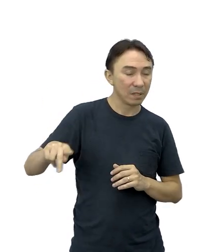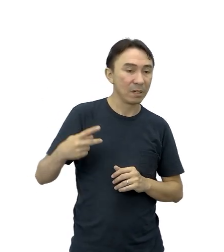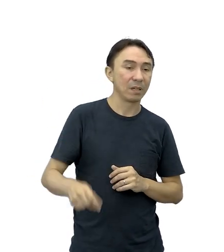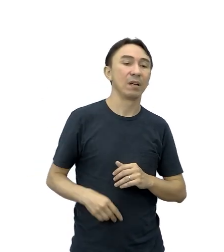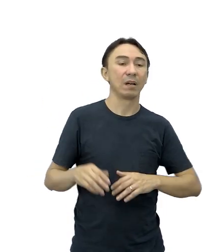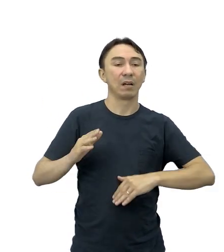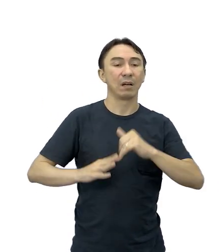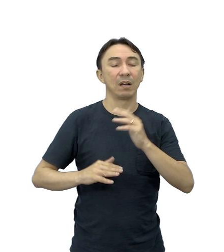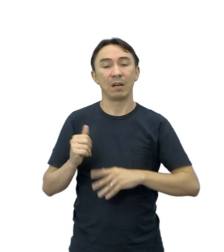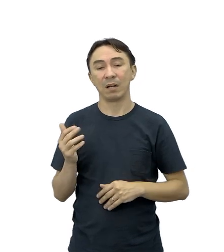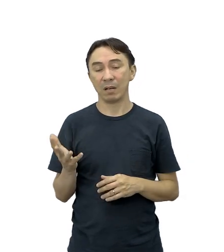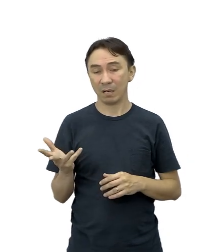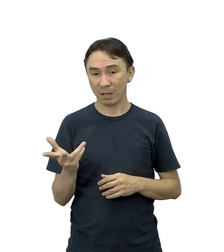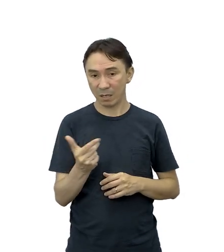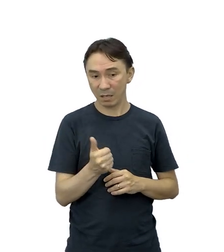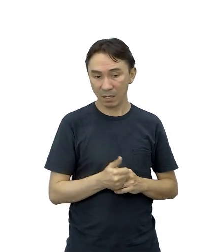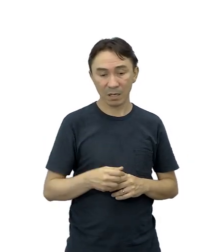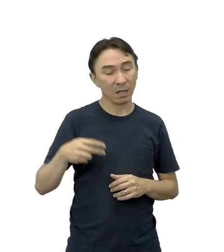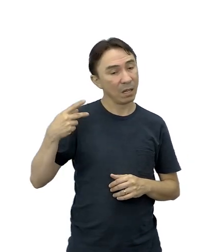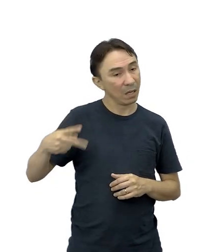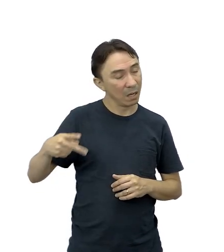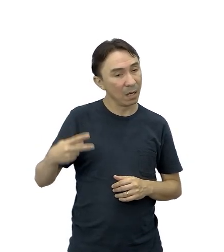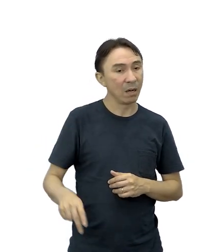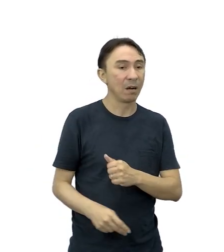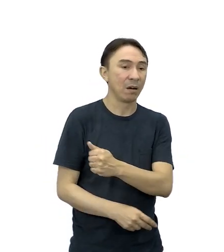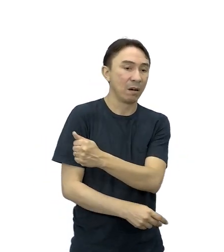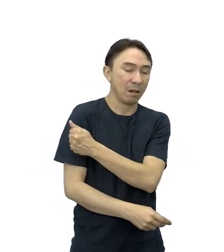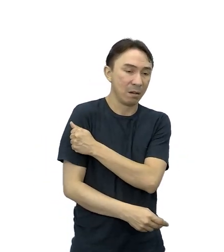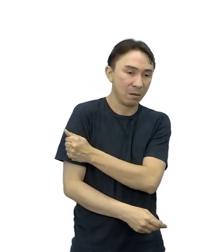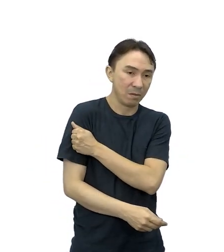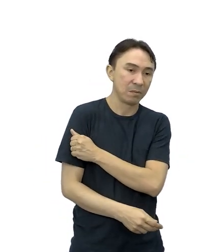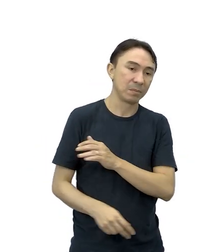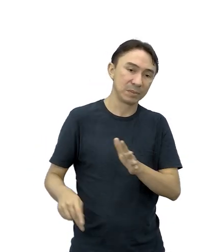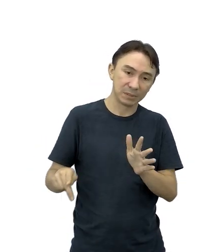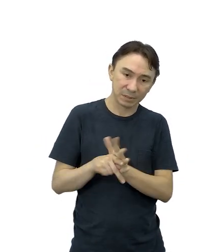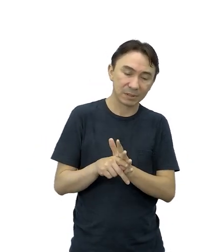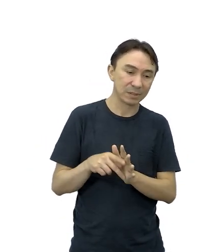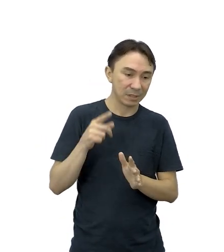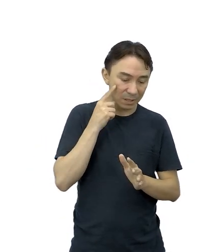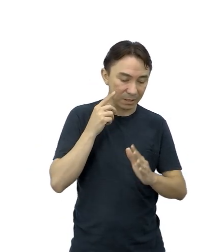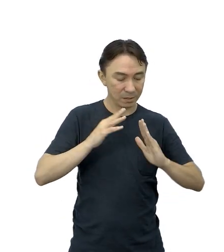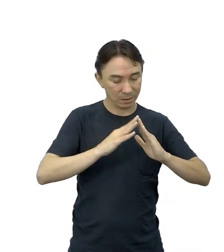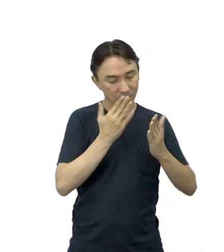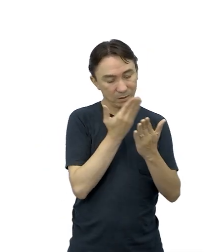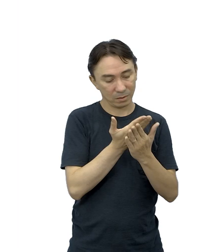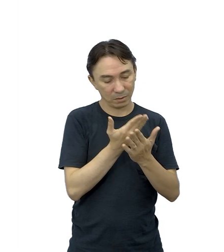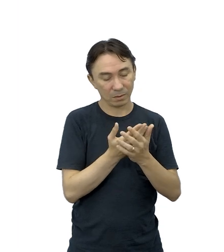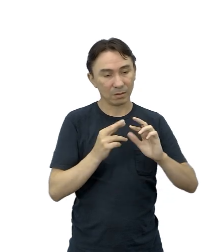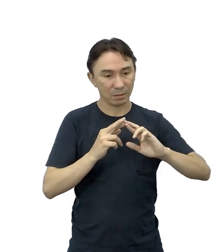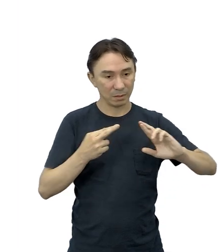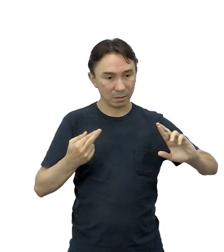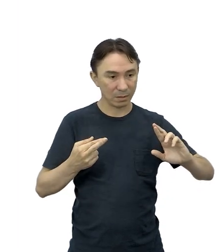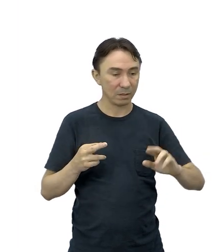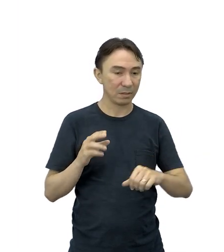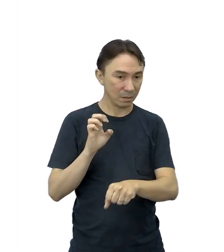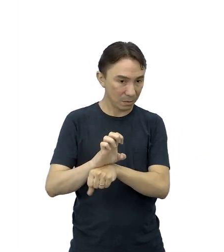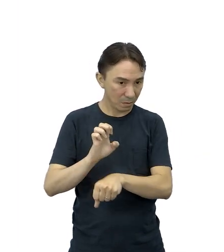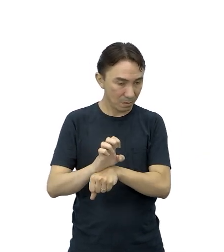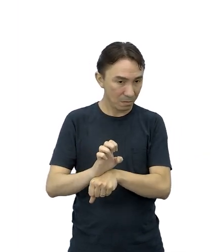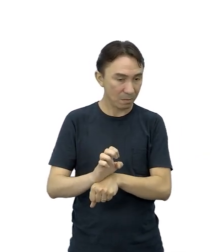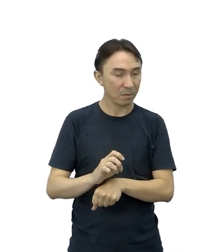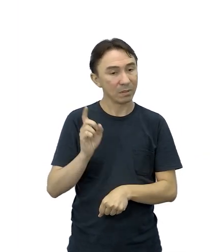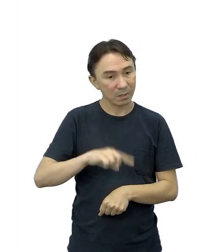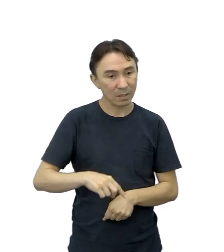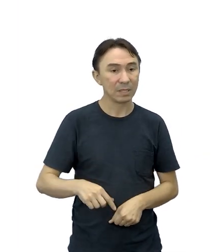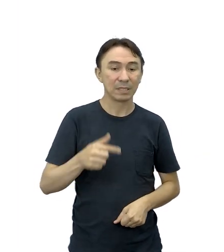enquanto os estudantes da rede, 71%. Então, é importante também observar esse dado. Aqui